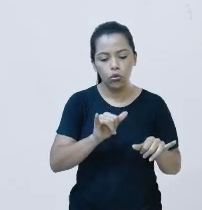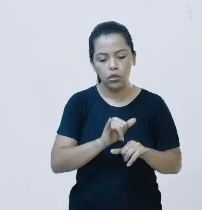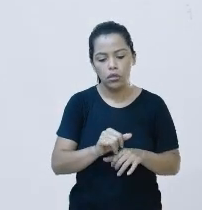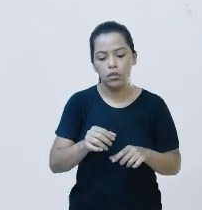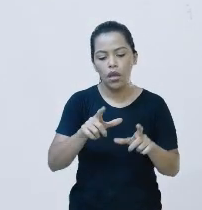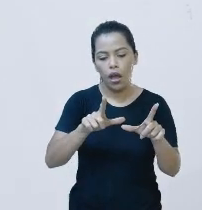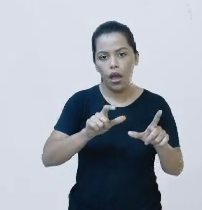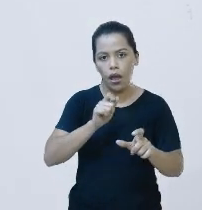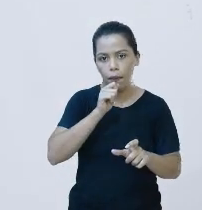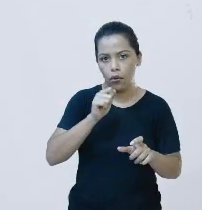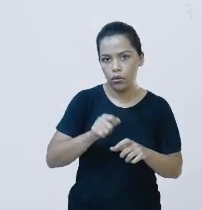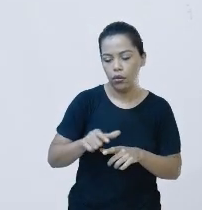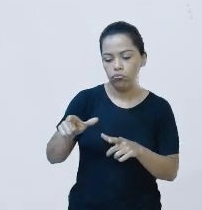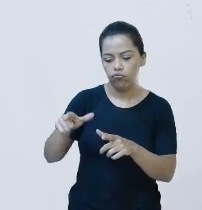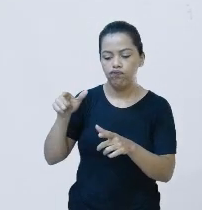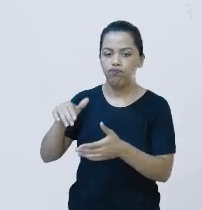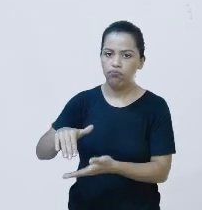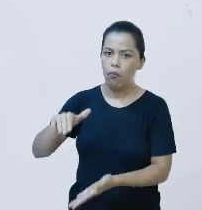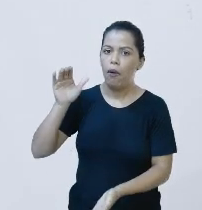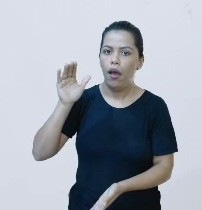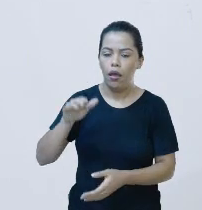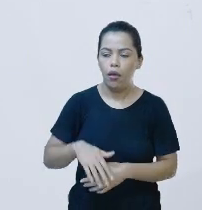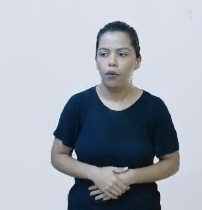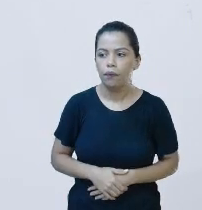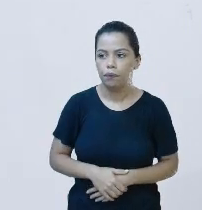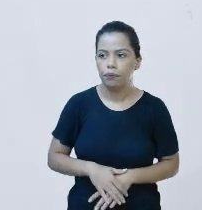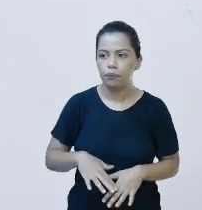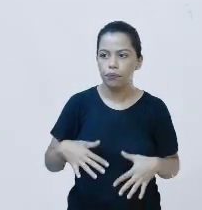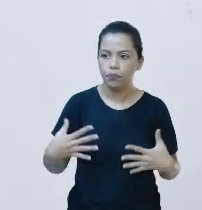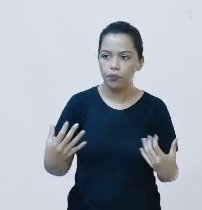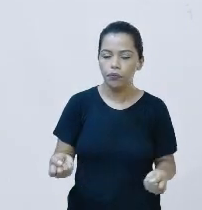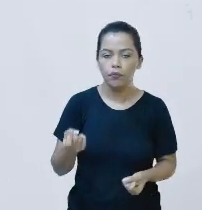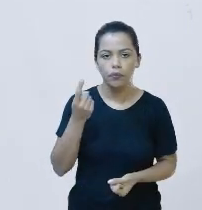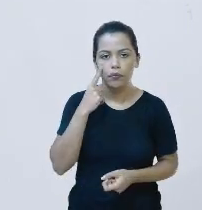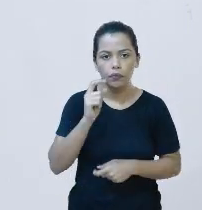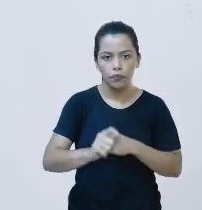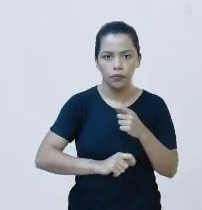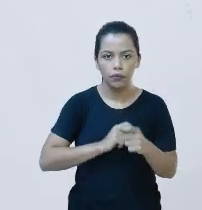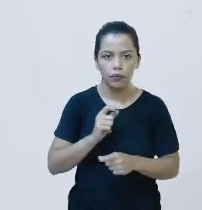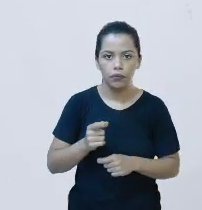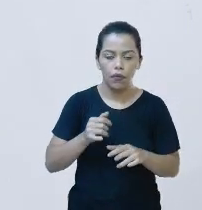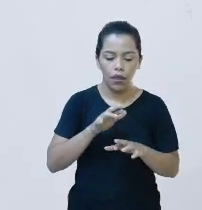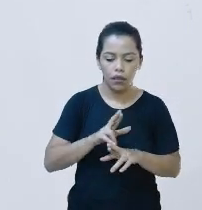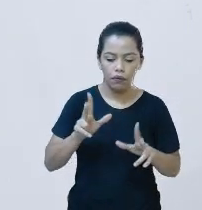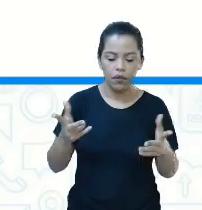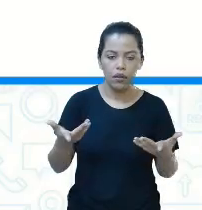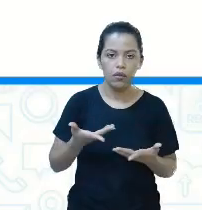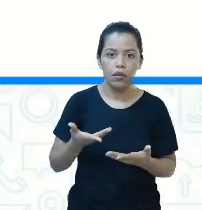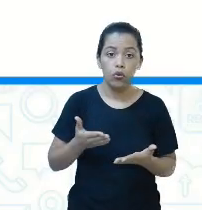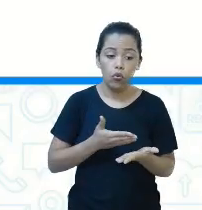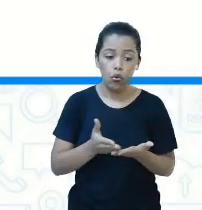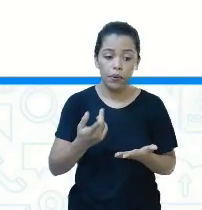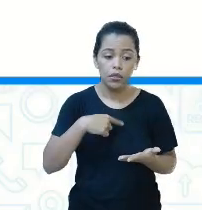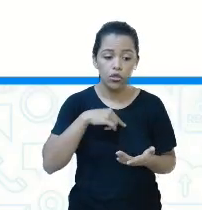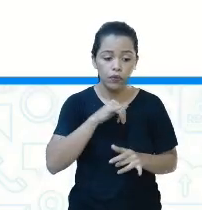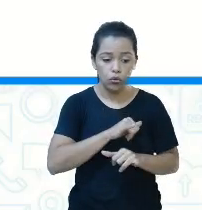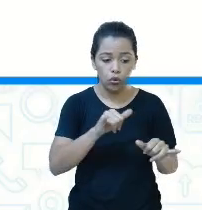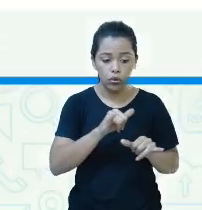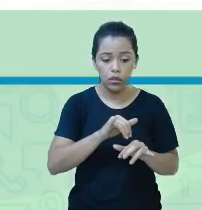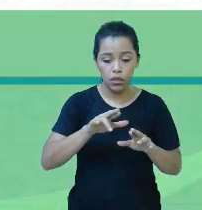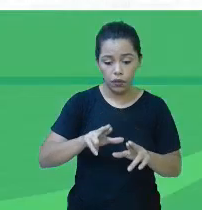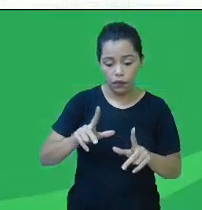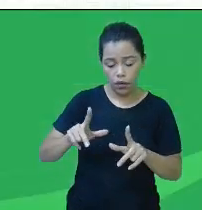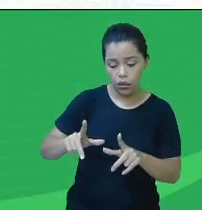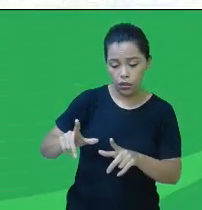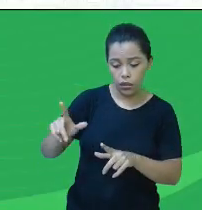agora a diferença entre reportagem e documentário. Lá no início, nós vimos a diferença entre reportagem e